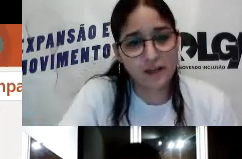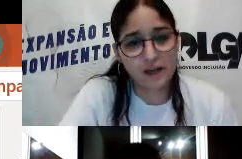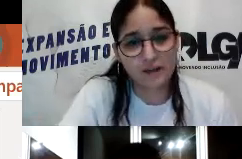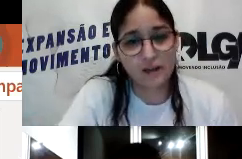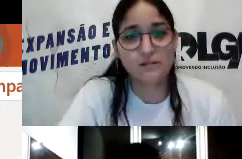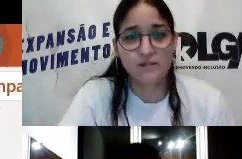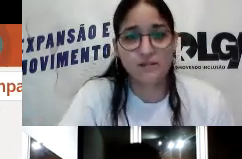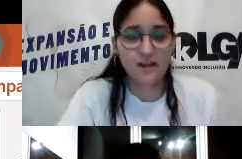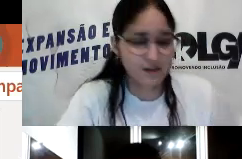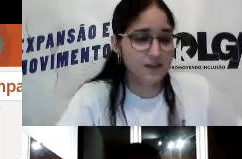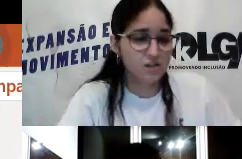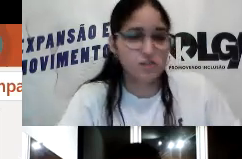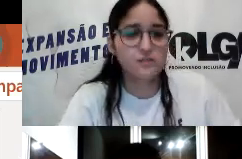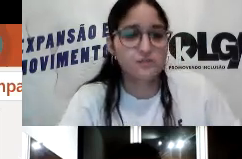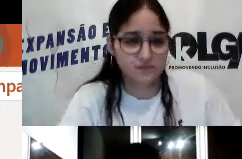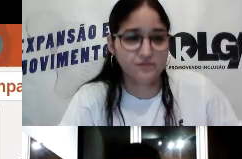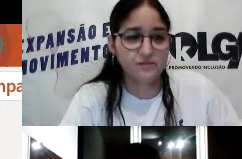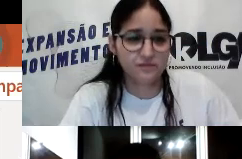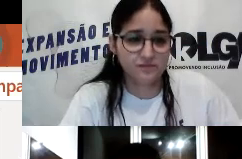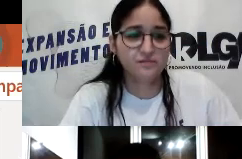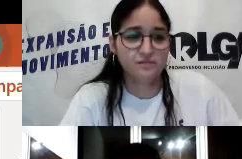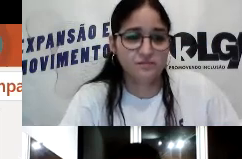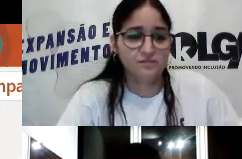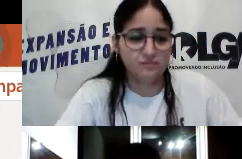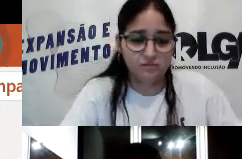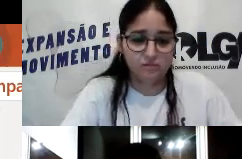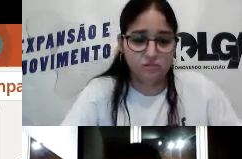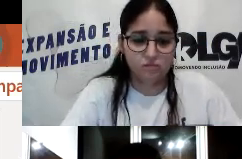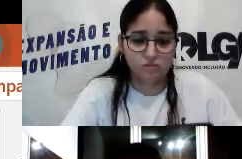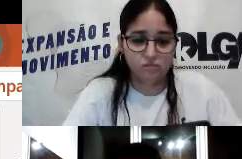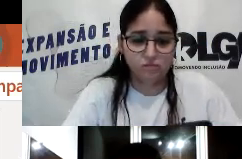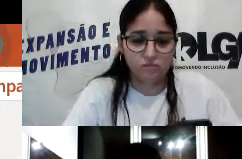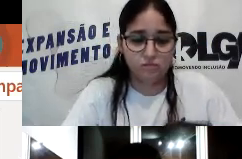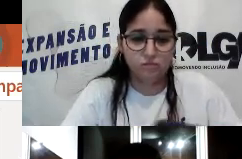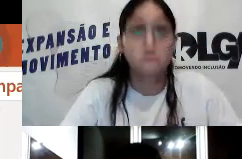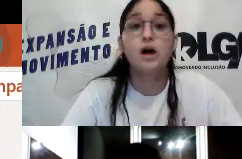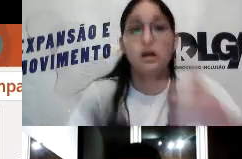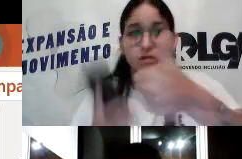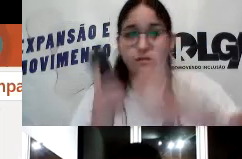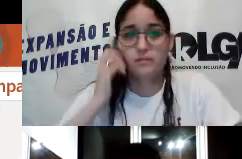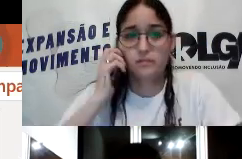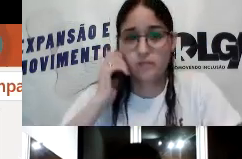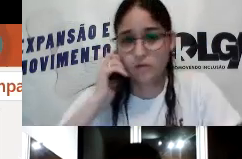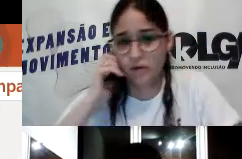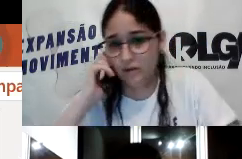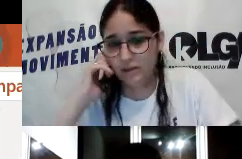Eu acho que a Cleide tem uma experiência aí que ela contou quando o Romeu nasceu.